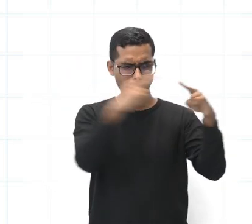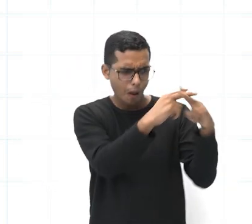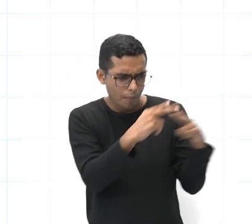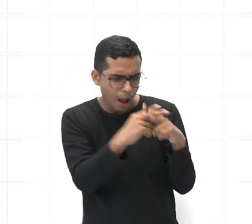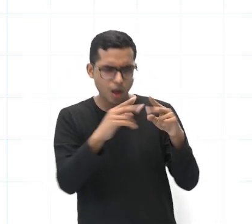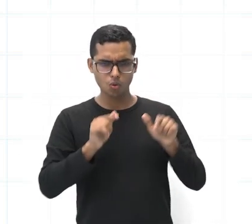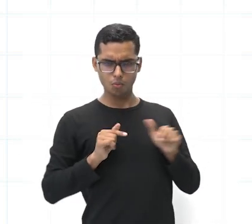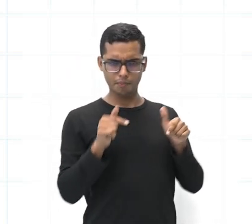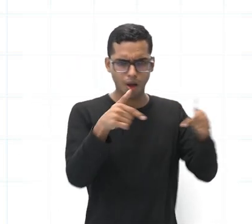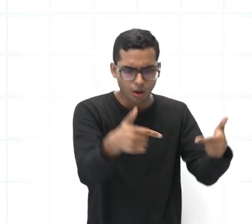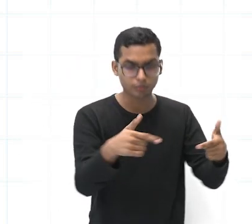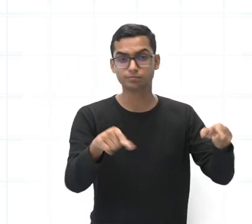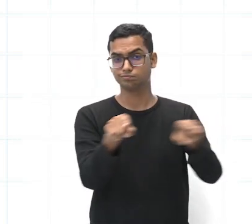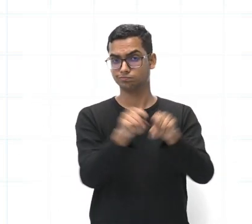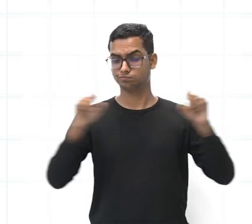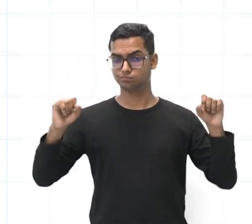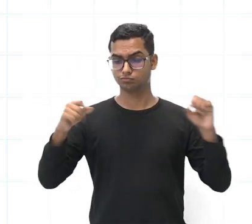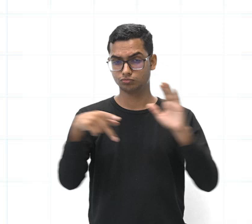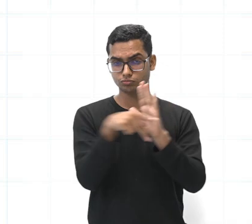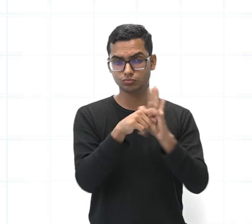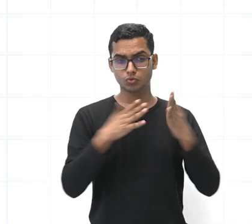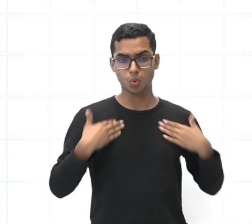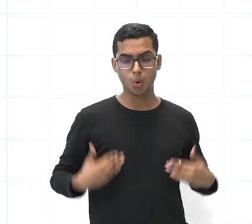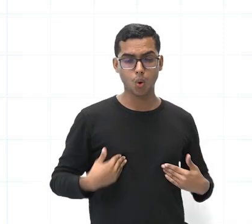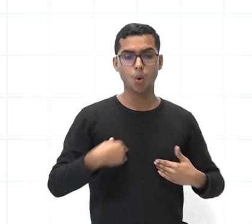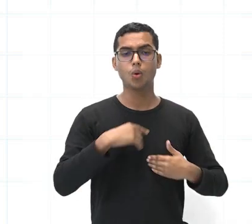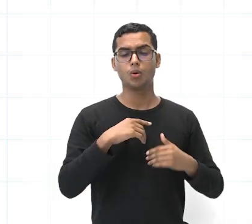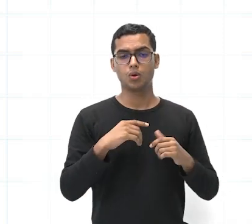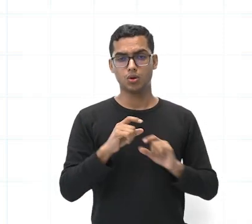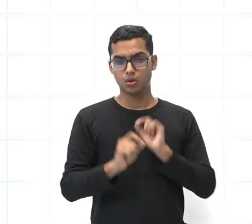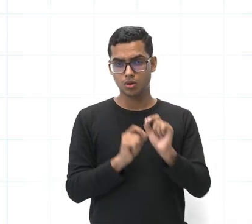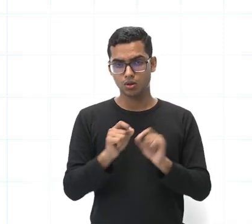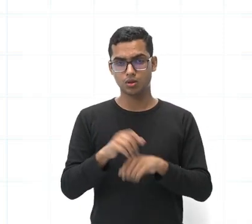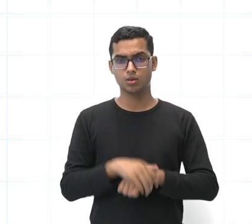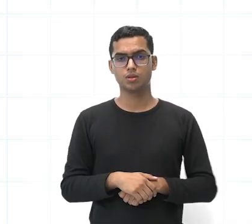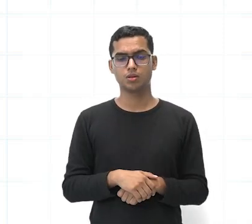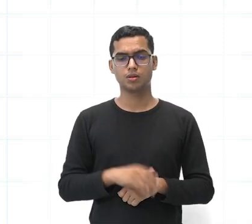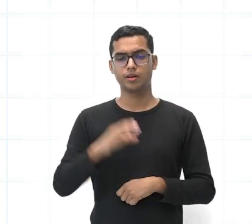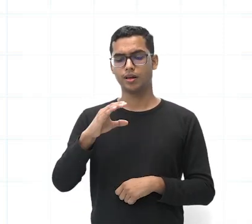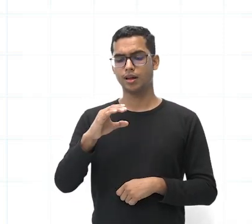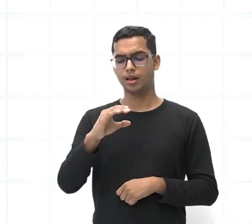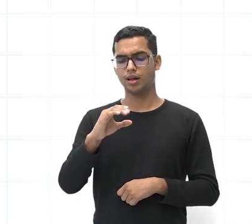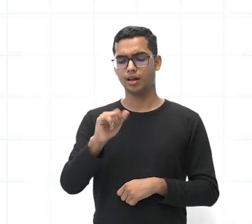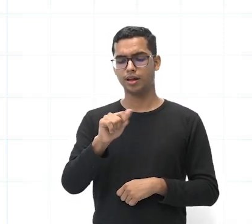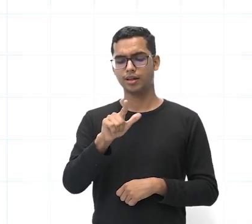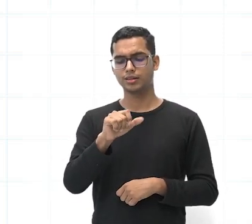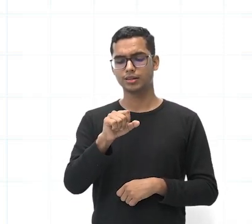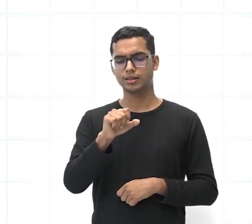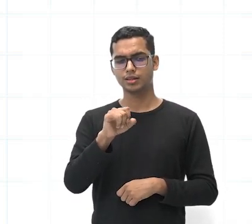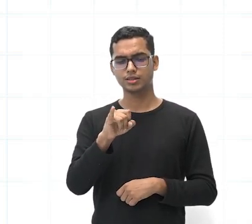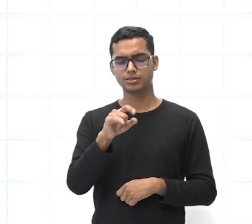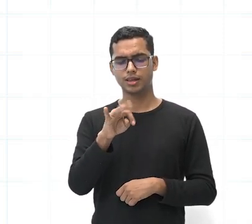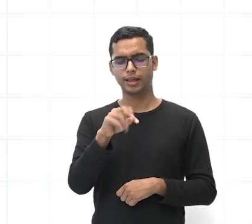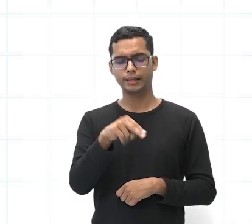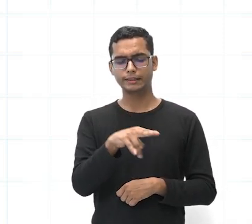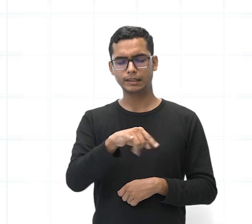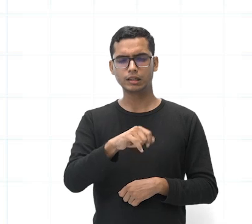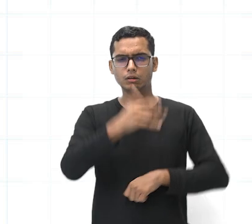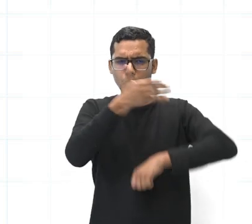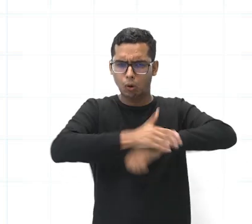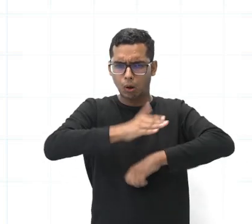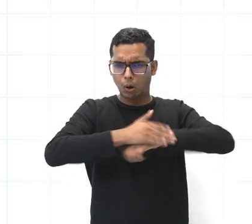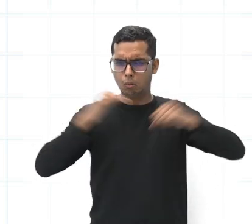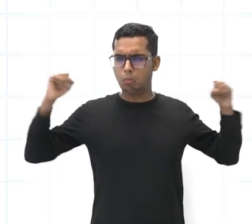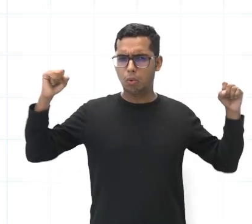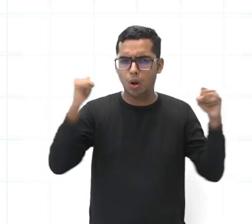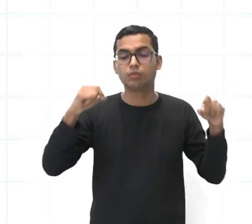das atividades, né, da calistenia e tudo mais, que naquele tempo não tinha esse nome, mas dos exercícios vigorosos, a natação